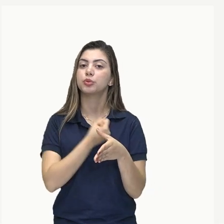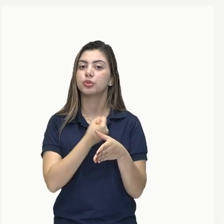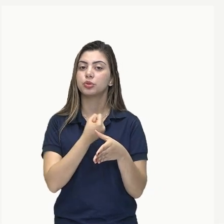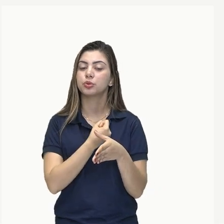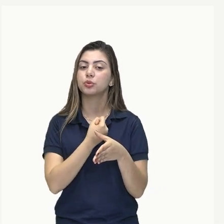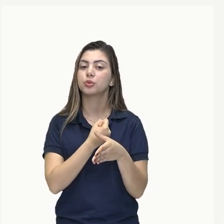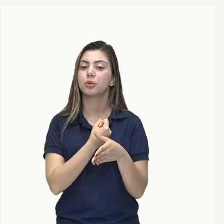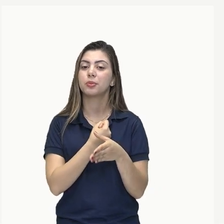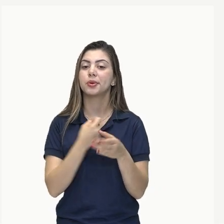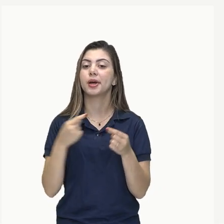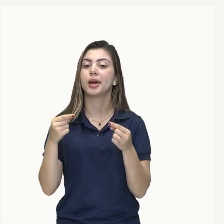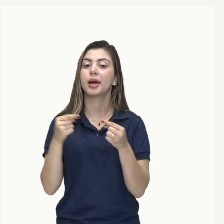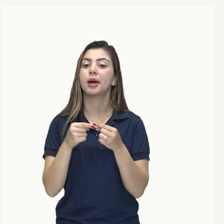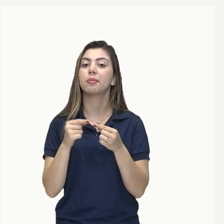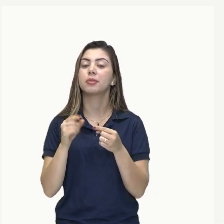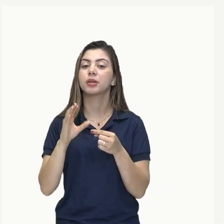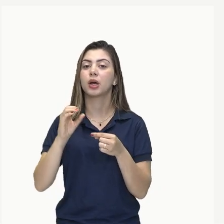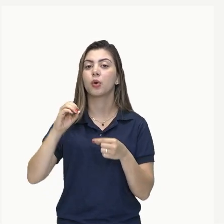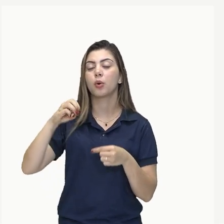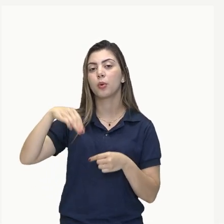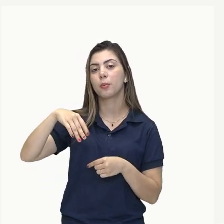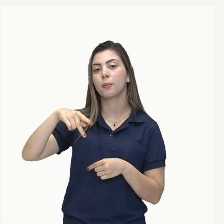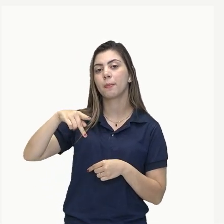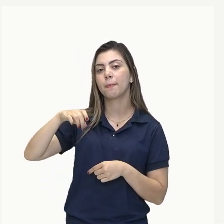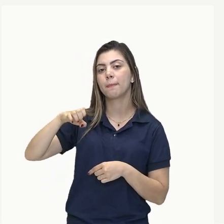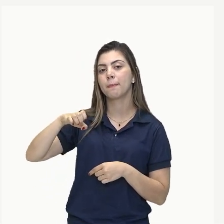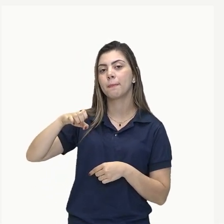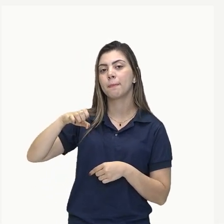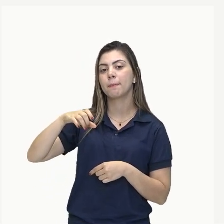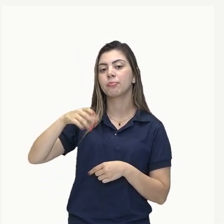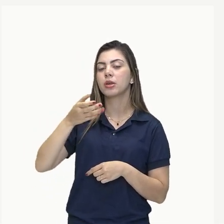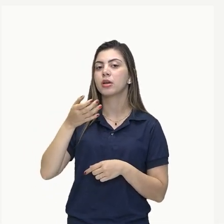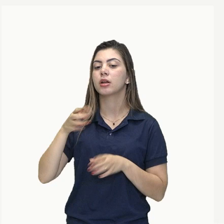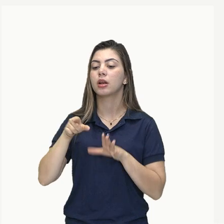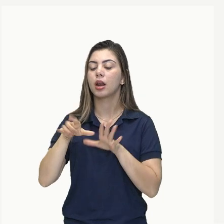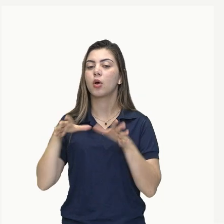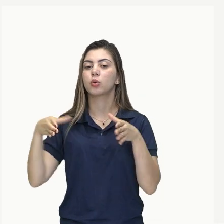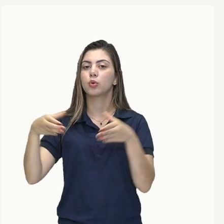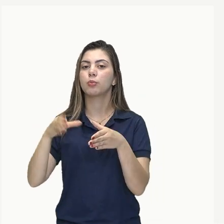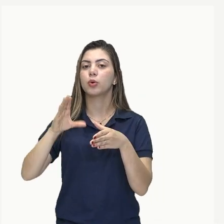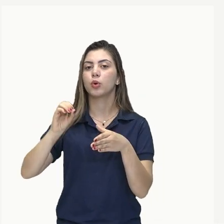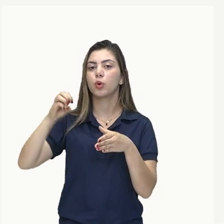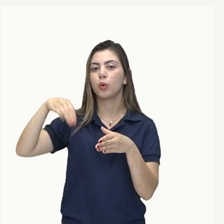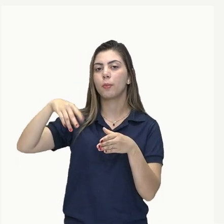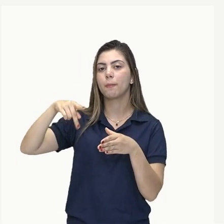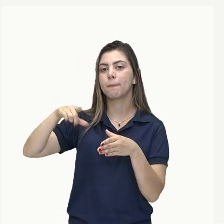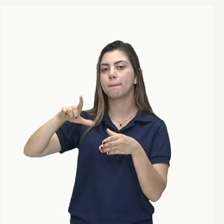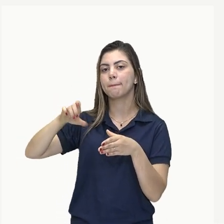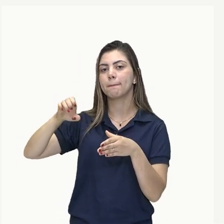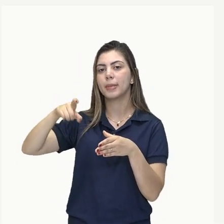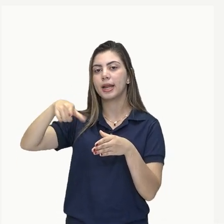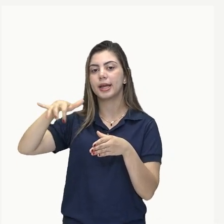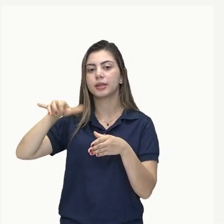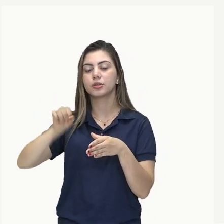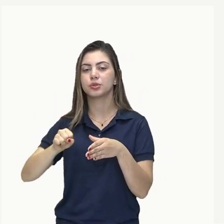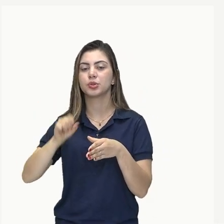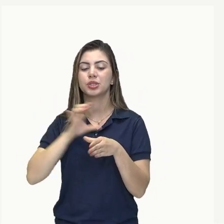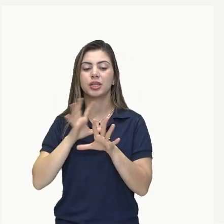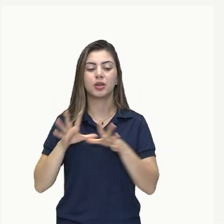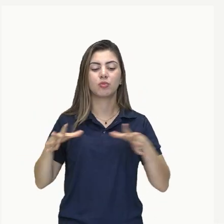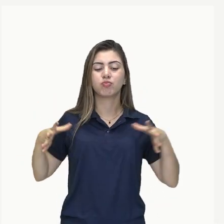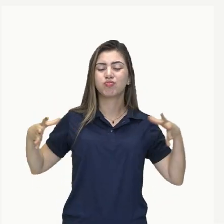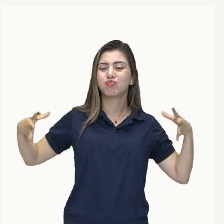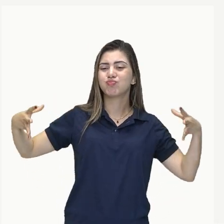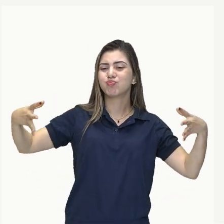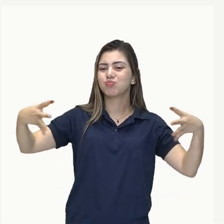é o conjunto dos números complexos, que ele engloba todo esse restante aí que eu falei, ó. Todos esses outros conjuntos